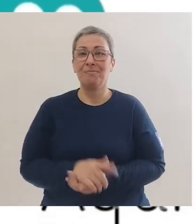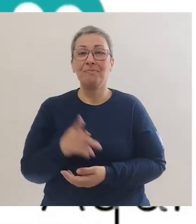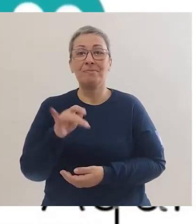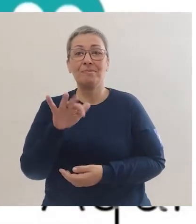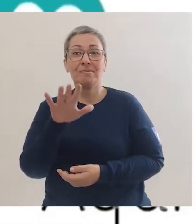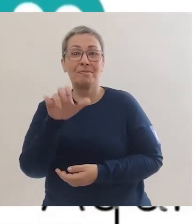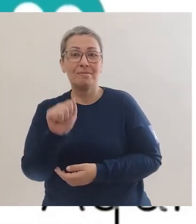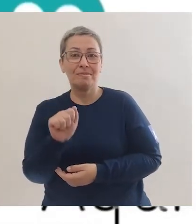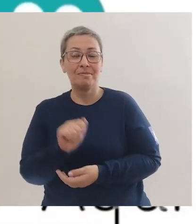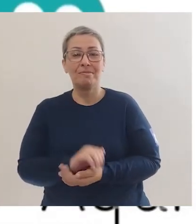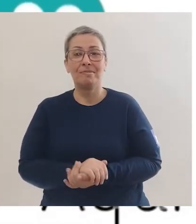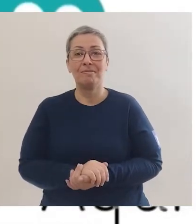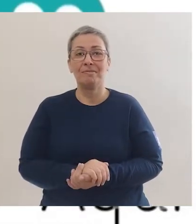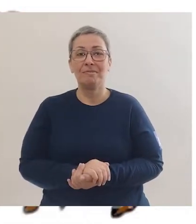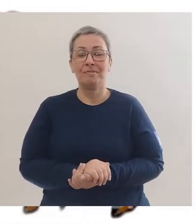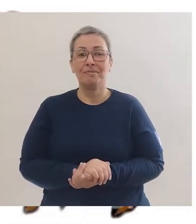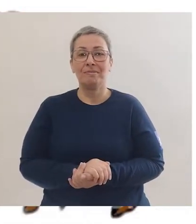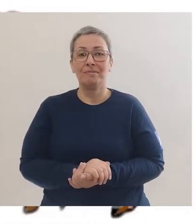Parlenda.